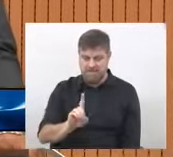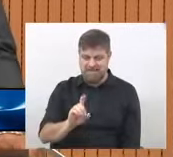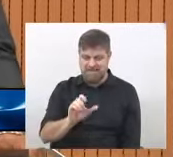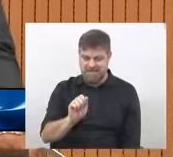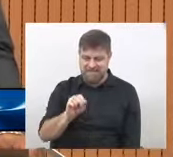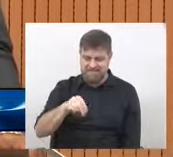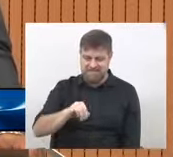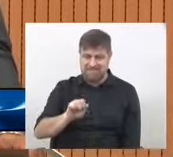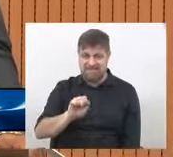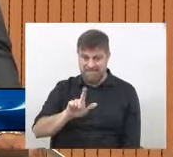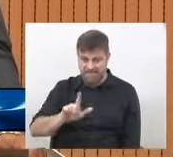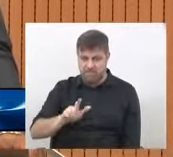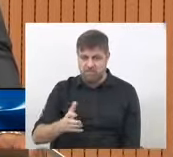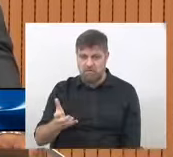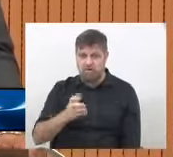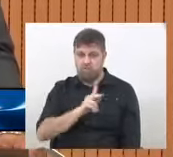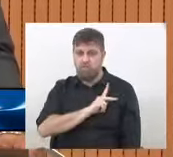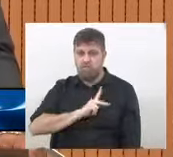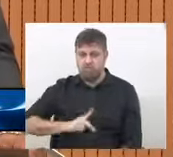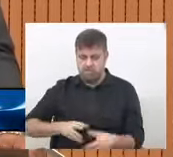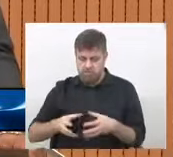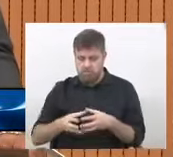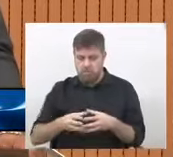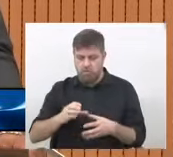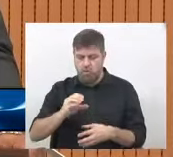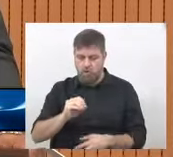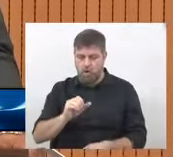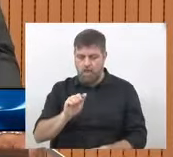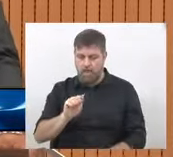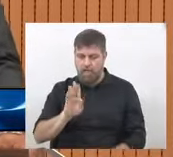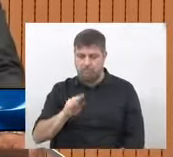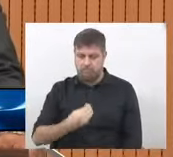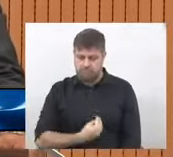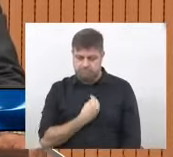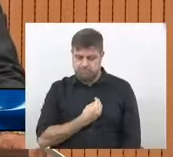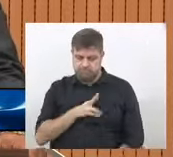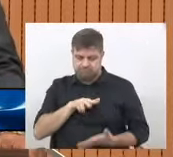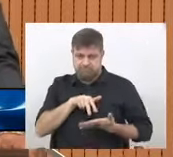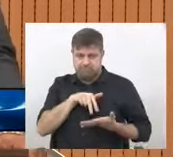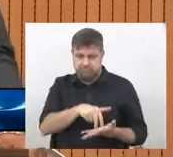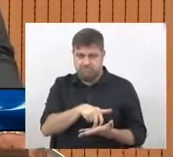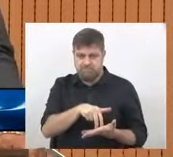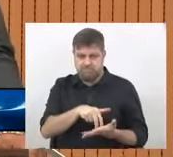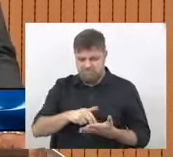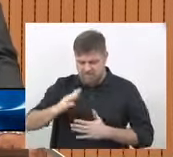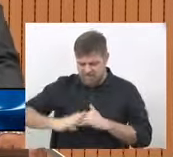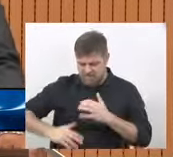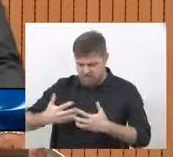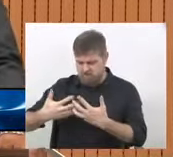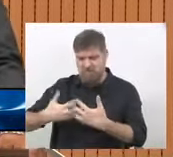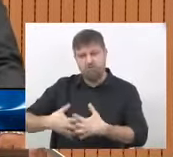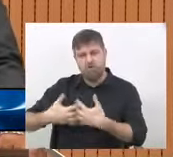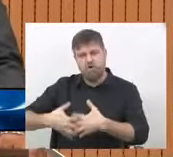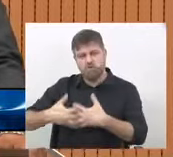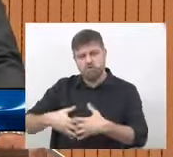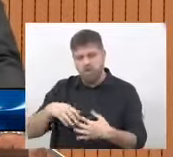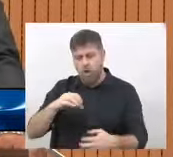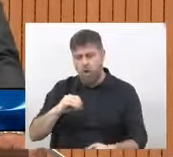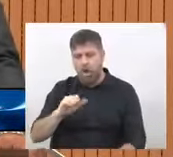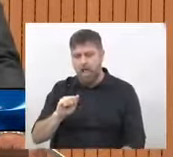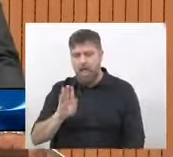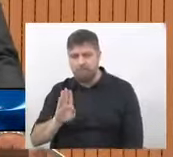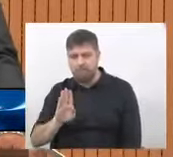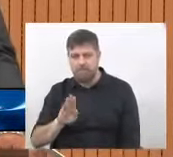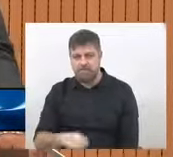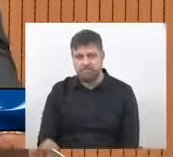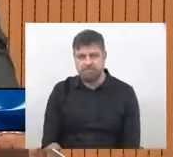um presidente da OAB presente. Né? Queremos uma OAB ativa, uma OAB que não sirva só para o